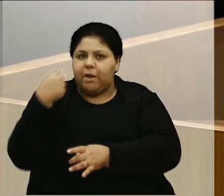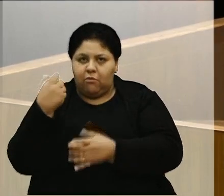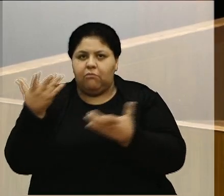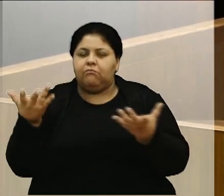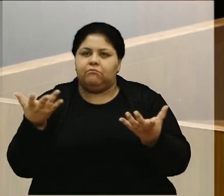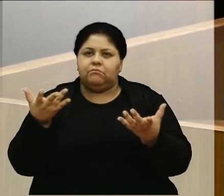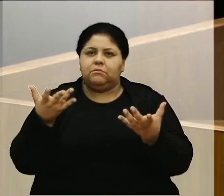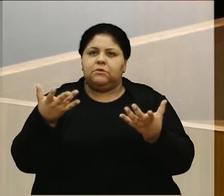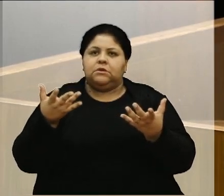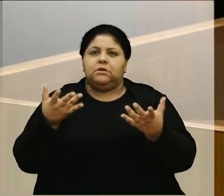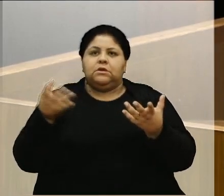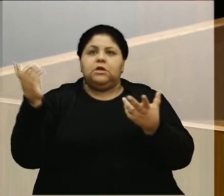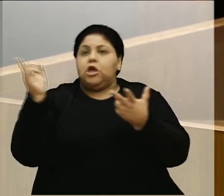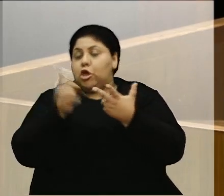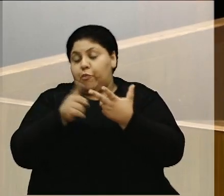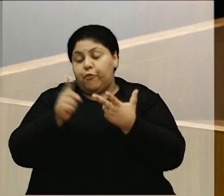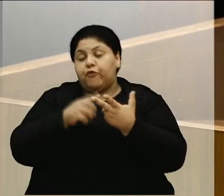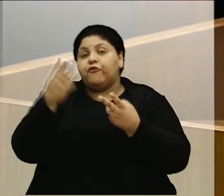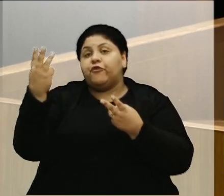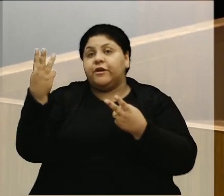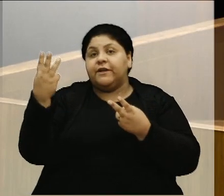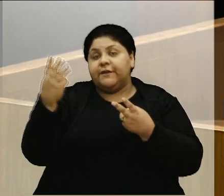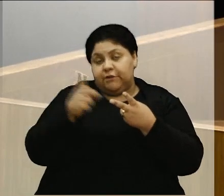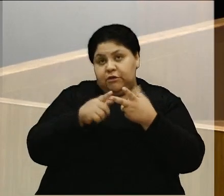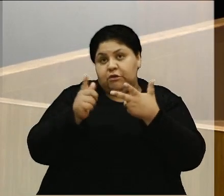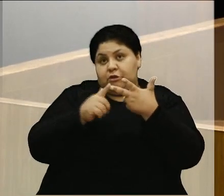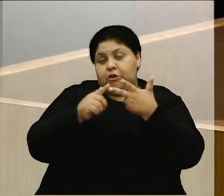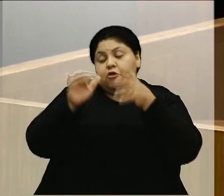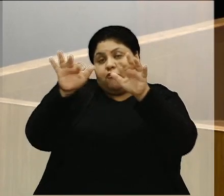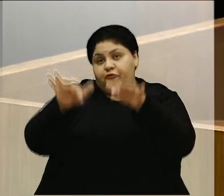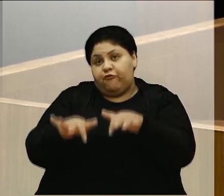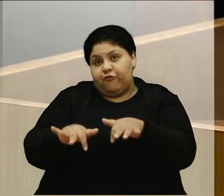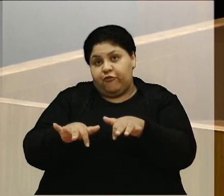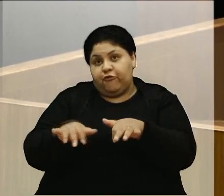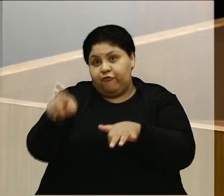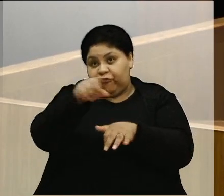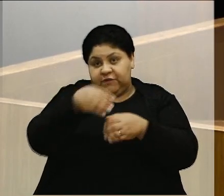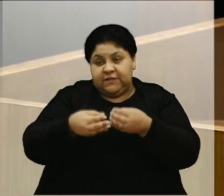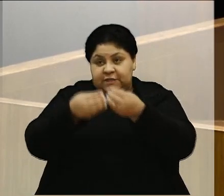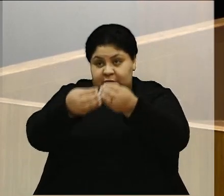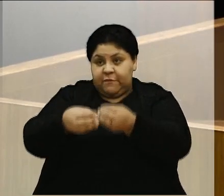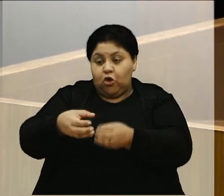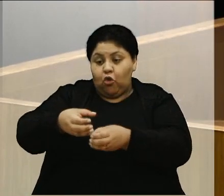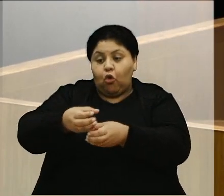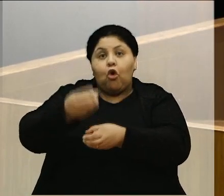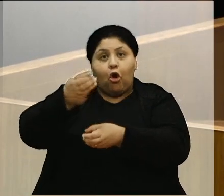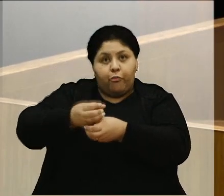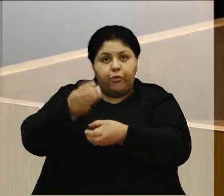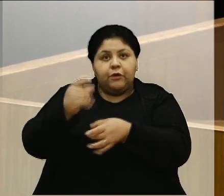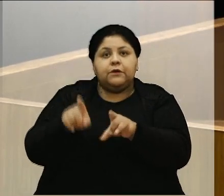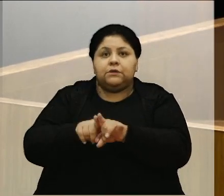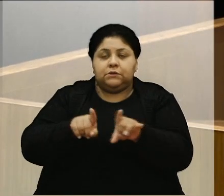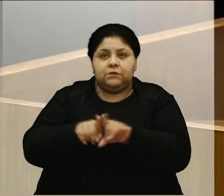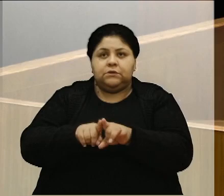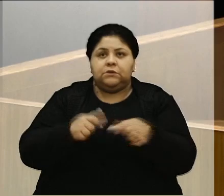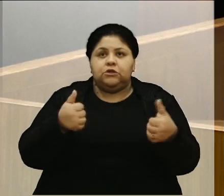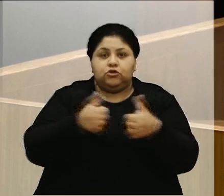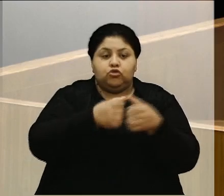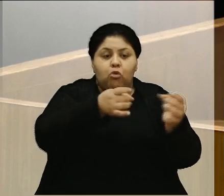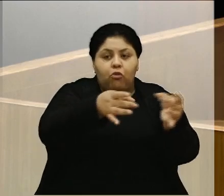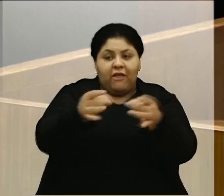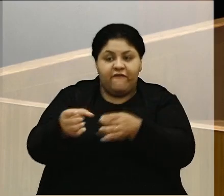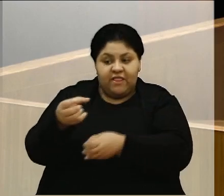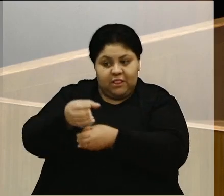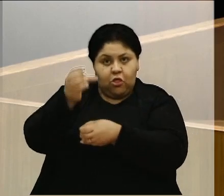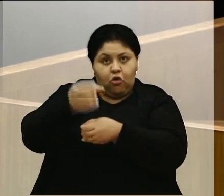fim, o terceiro pilar, que a gente chama de Rede Todas Seguras, vocês receberam um copo que está nas suas bancadas. Através da venda desse copo,